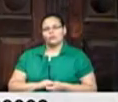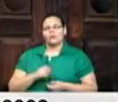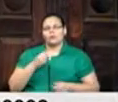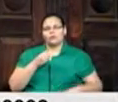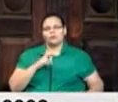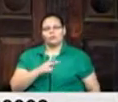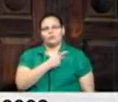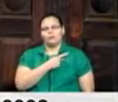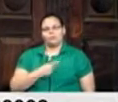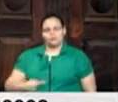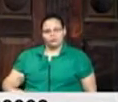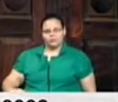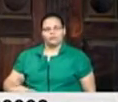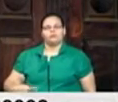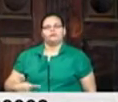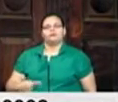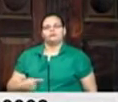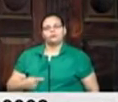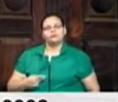Senhor presidente,